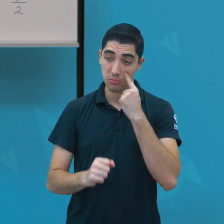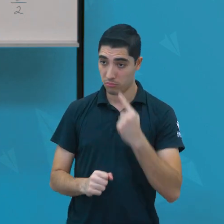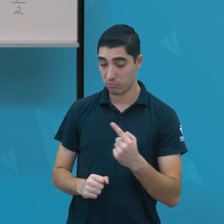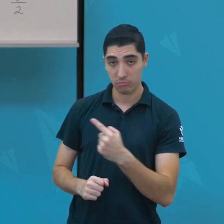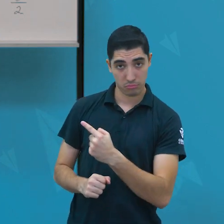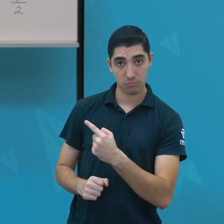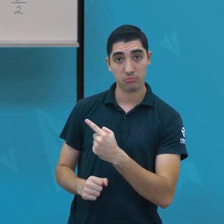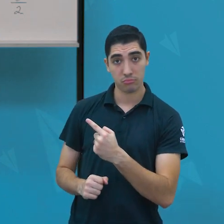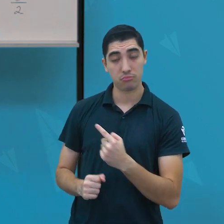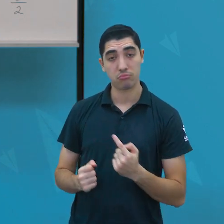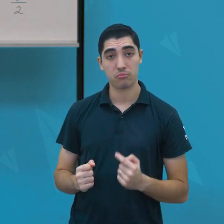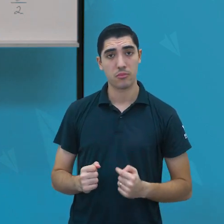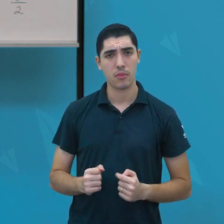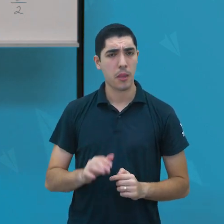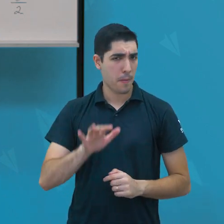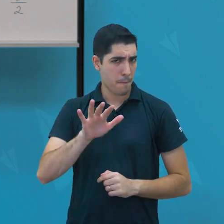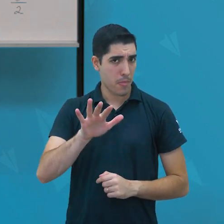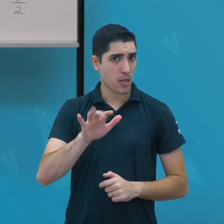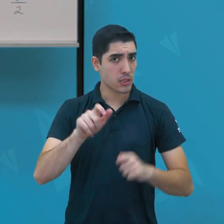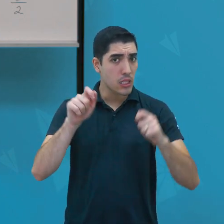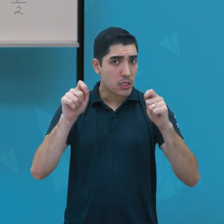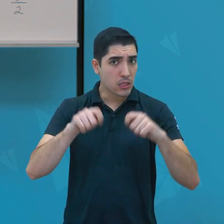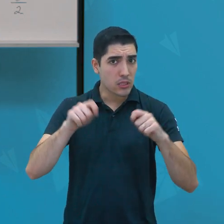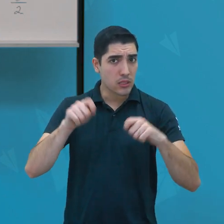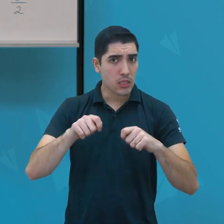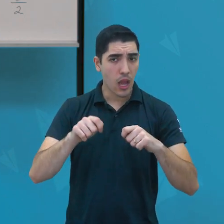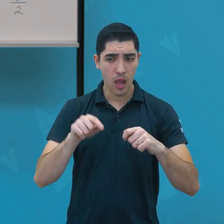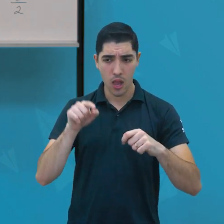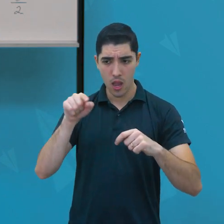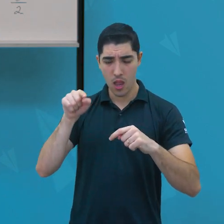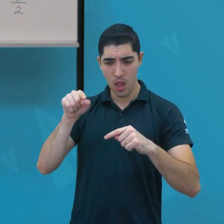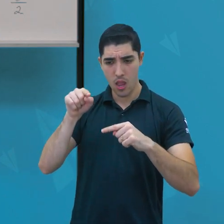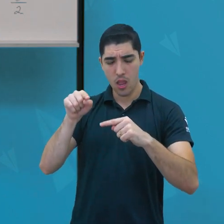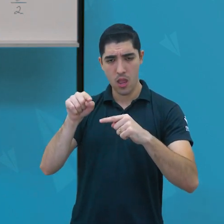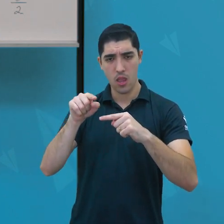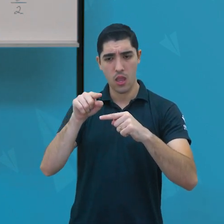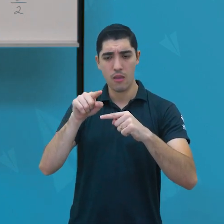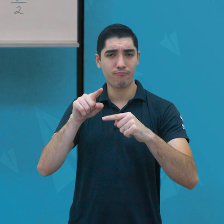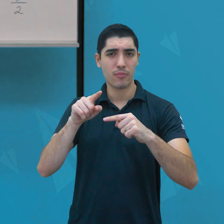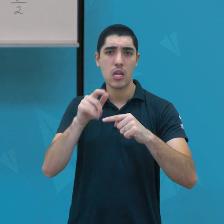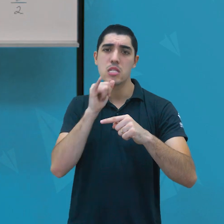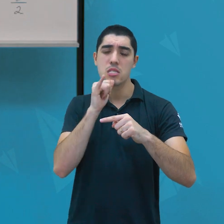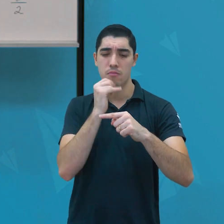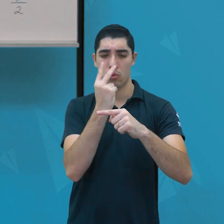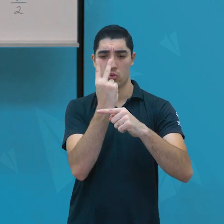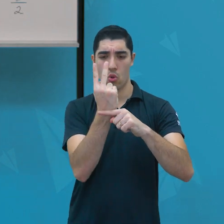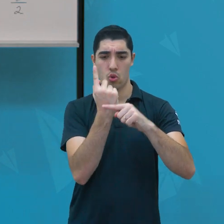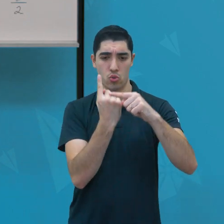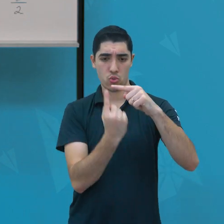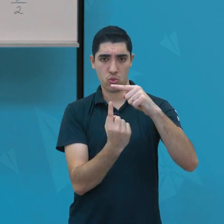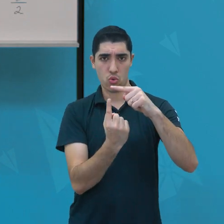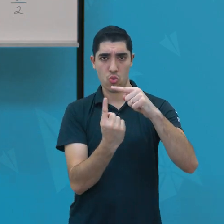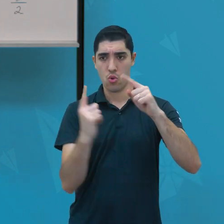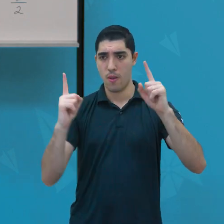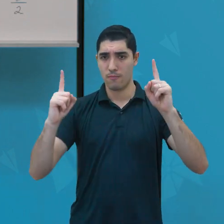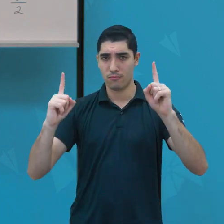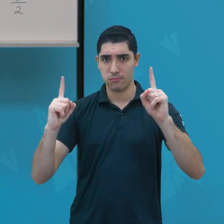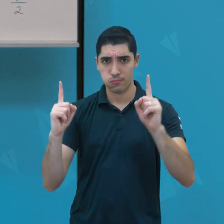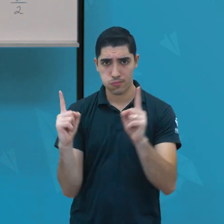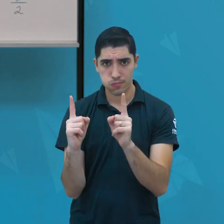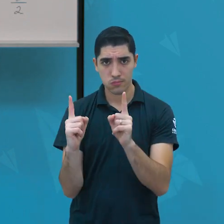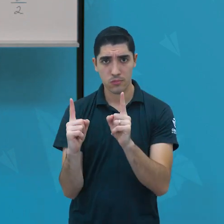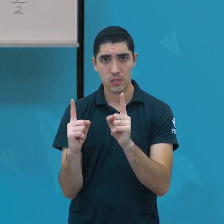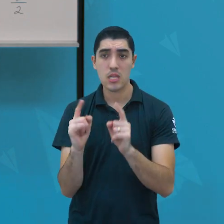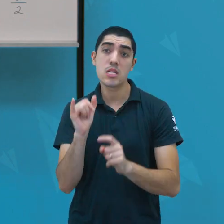posso ter uma forma irredutível assim, mas é possível chegar numa forma irredutível, esse 2 sobre 1